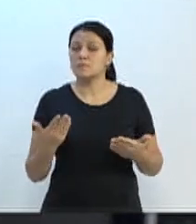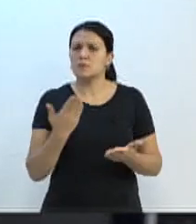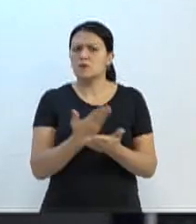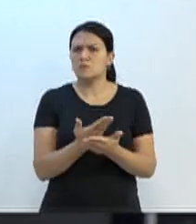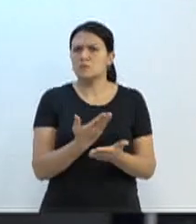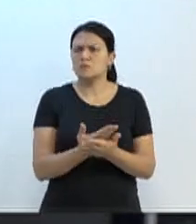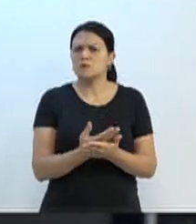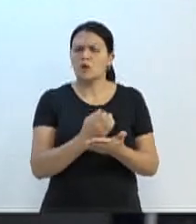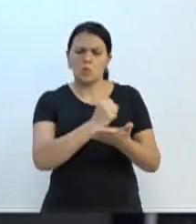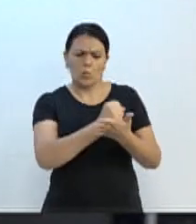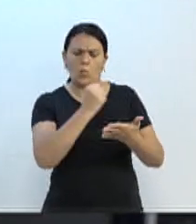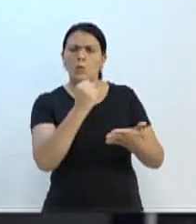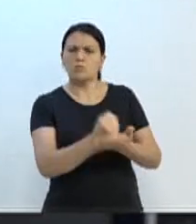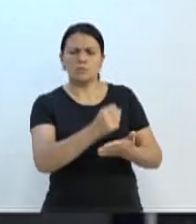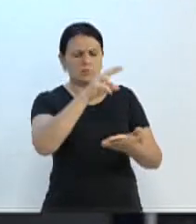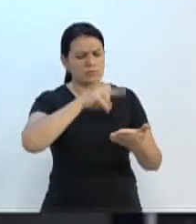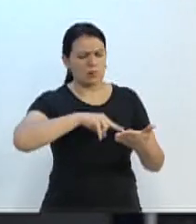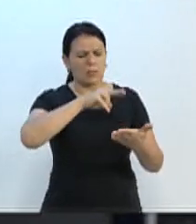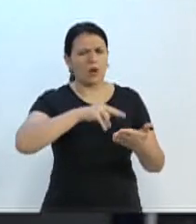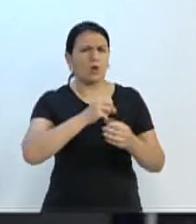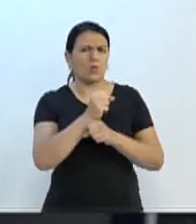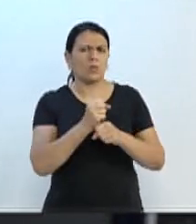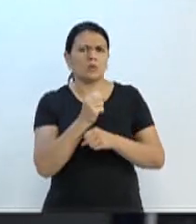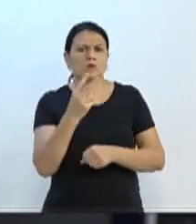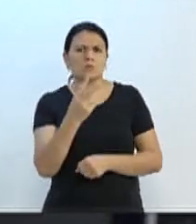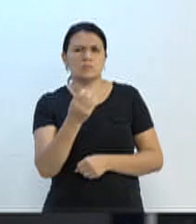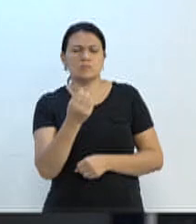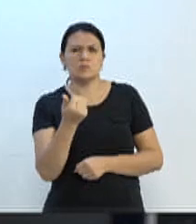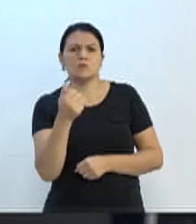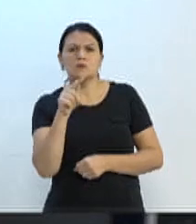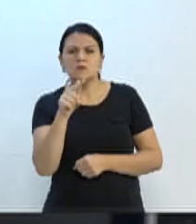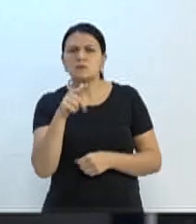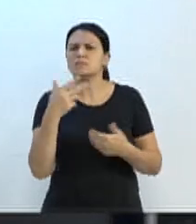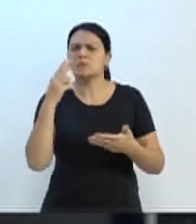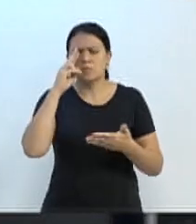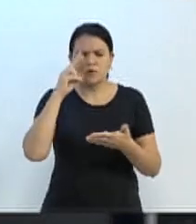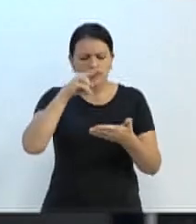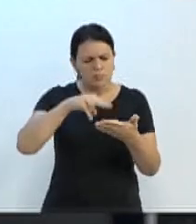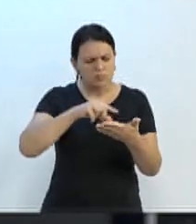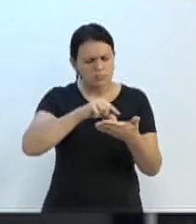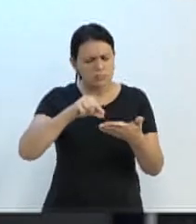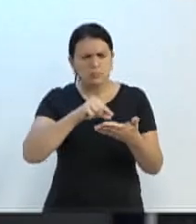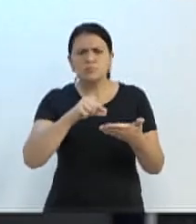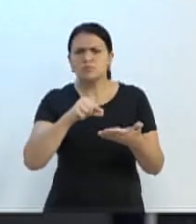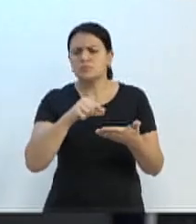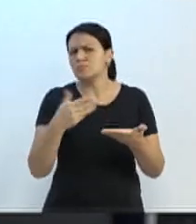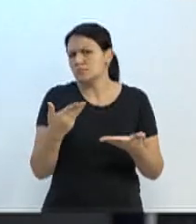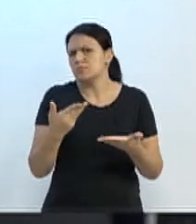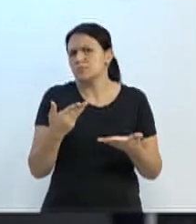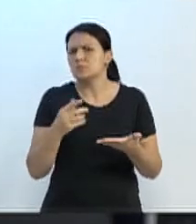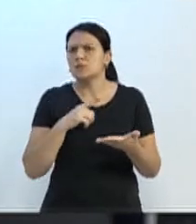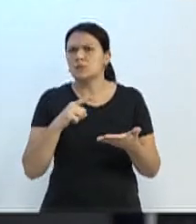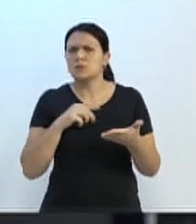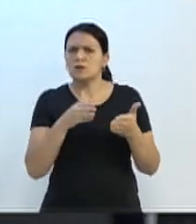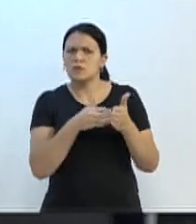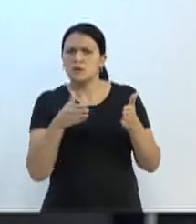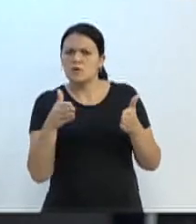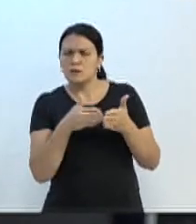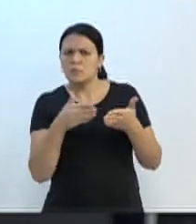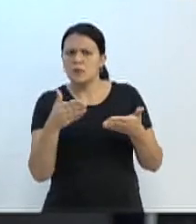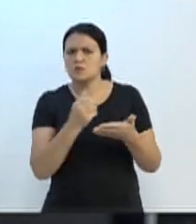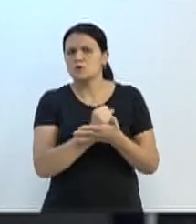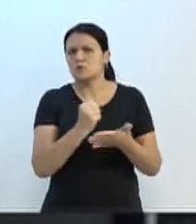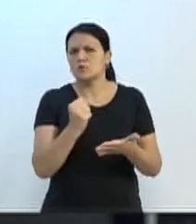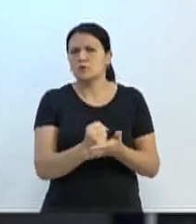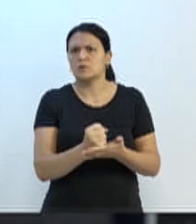bastante o contrato, principalmente em 2017, quando aqui estava, e realmente vi essas aberrações e consta-se parte desse contrato também,